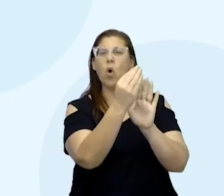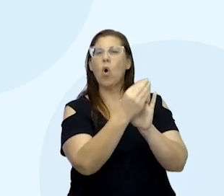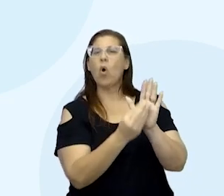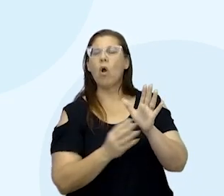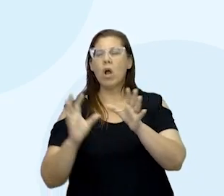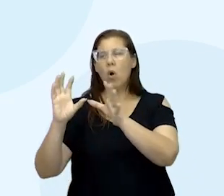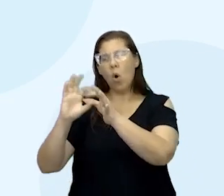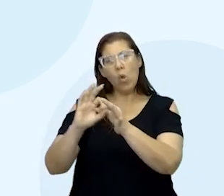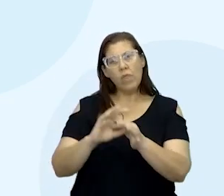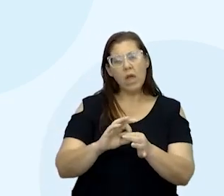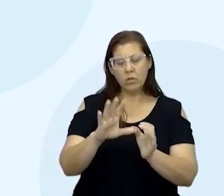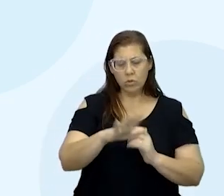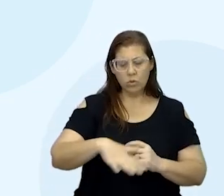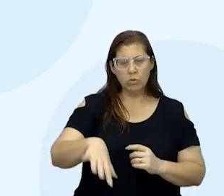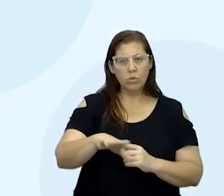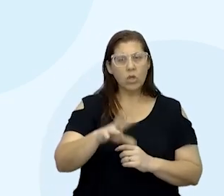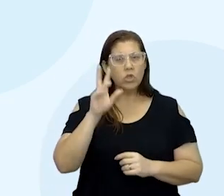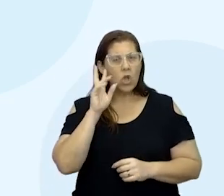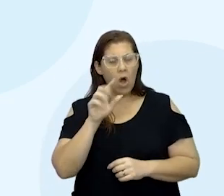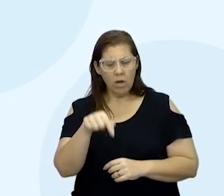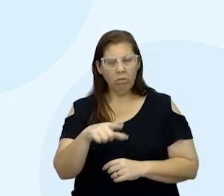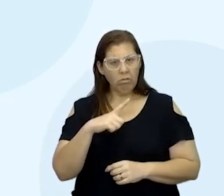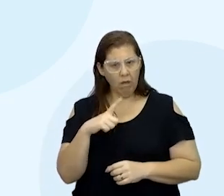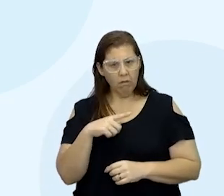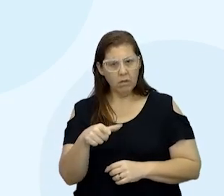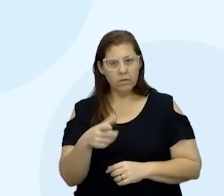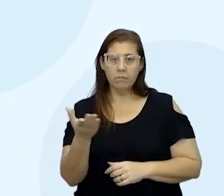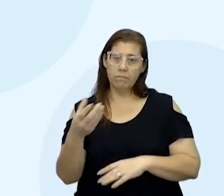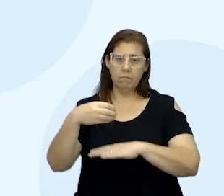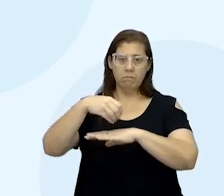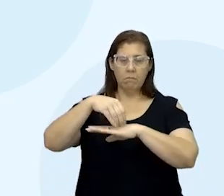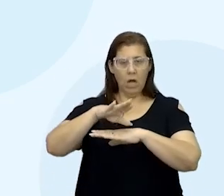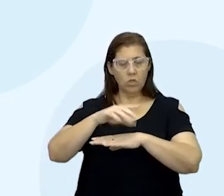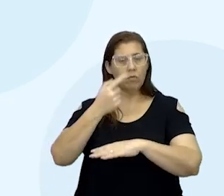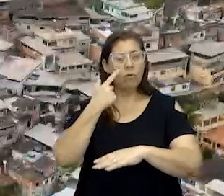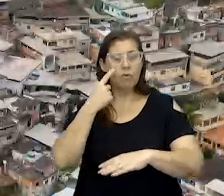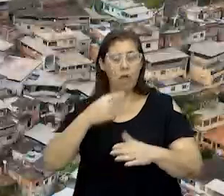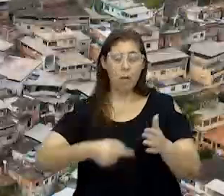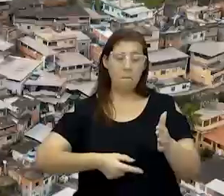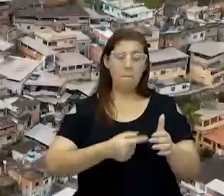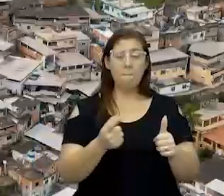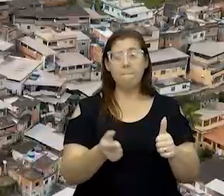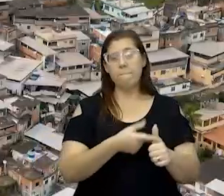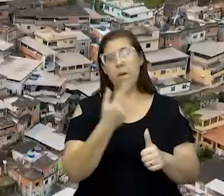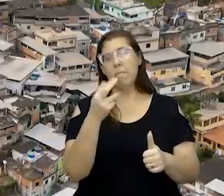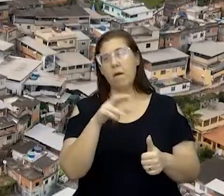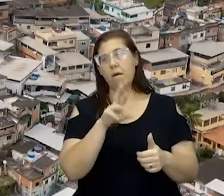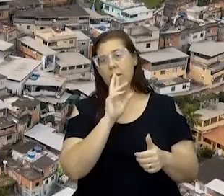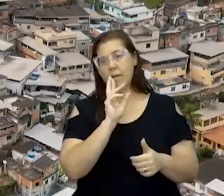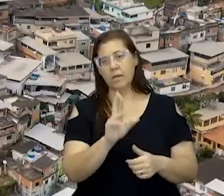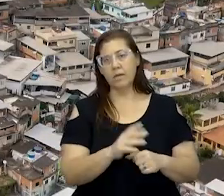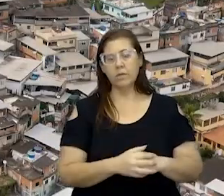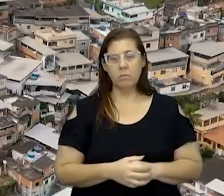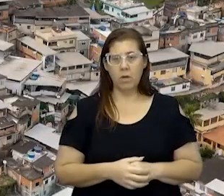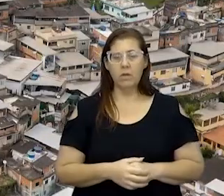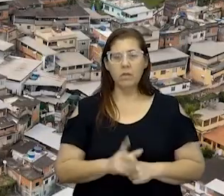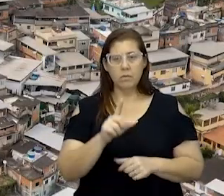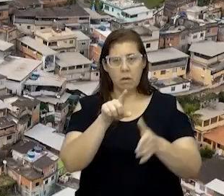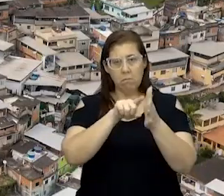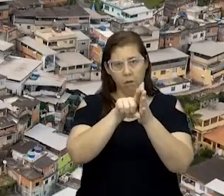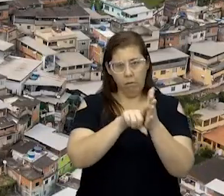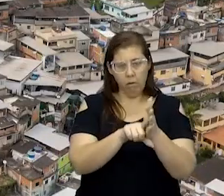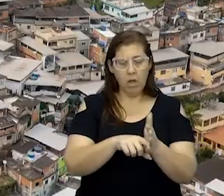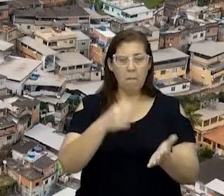região estudada? Né? Então, uma dica aí, né? Vamos ver a primeira resposta que a gente fez, né? Vocês vão